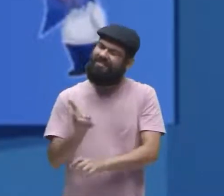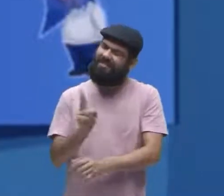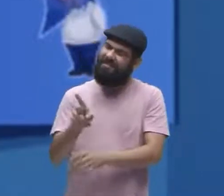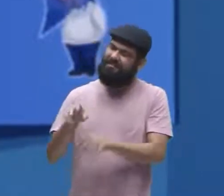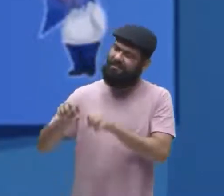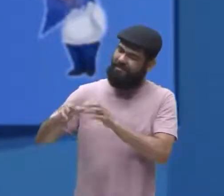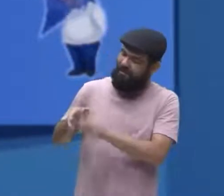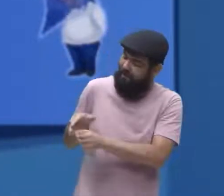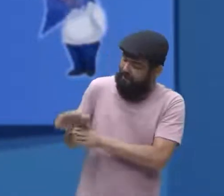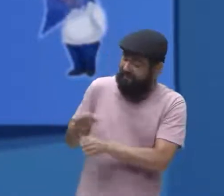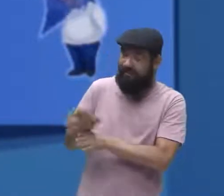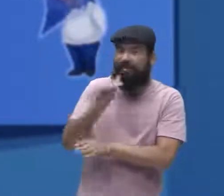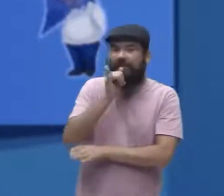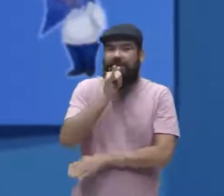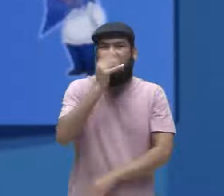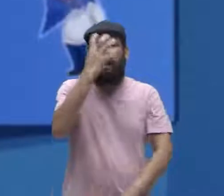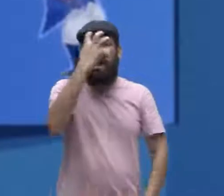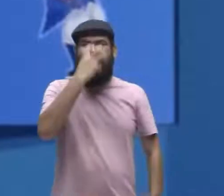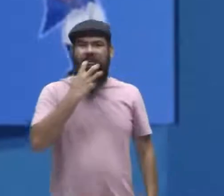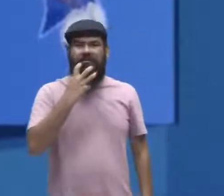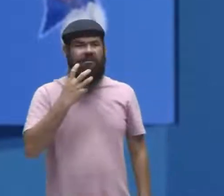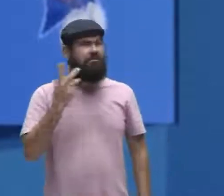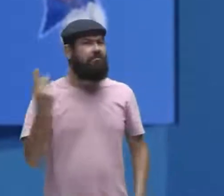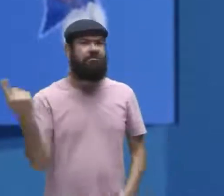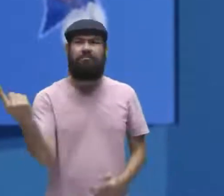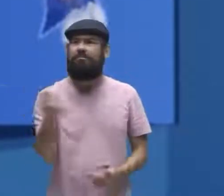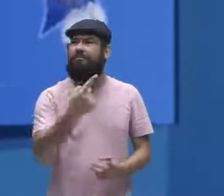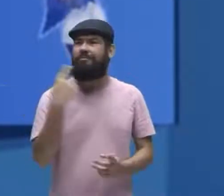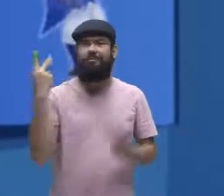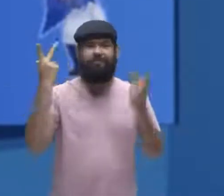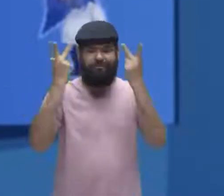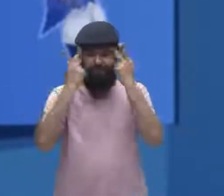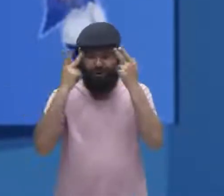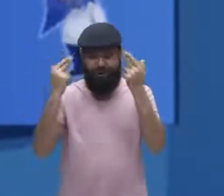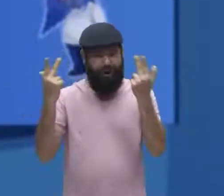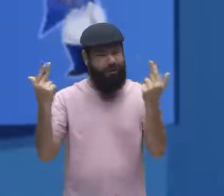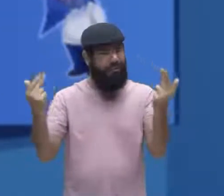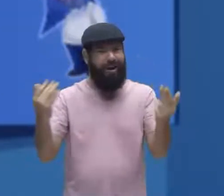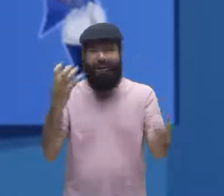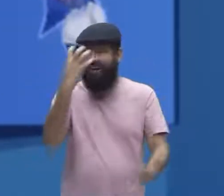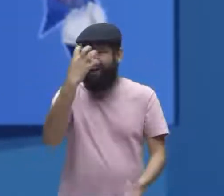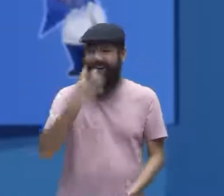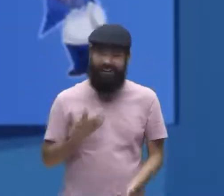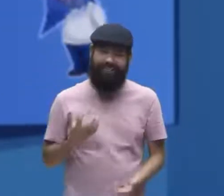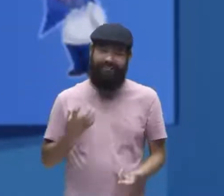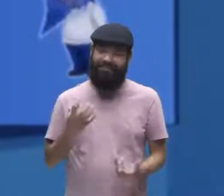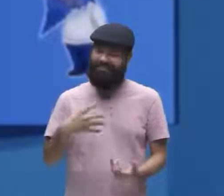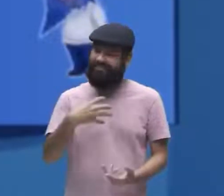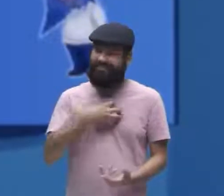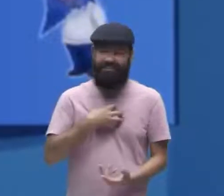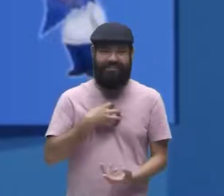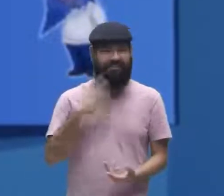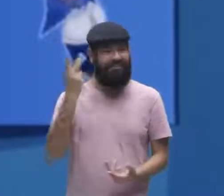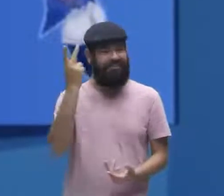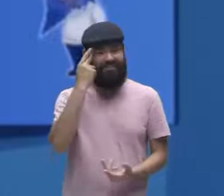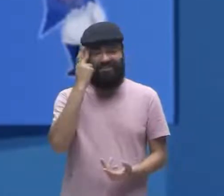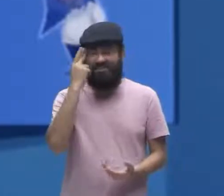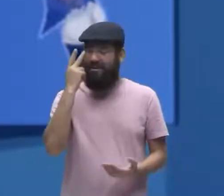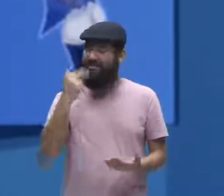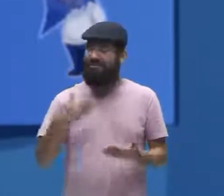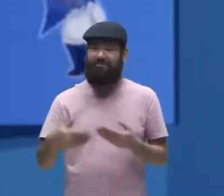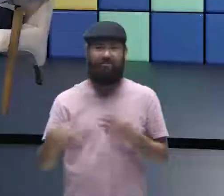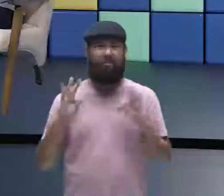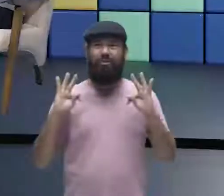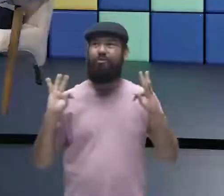quando vem a raiva, né, todos nós sentimos. Inerente de qualquer situação, ninguém